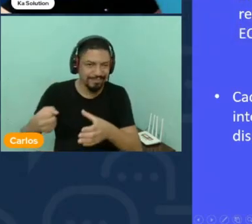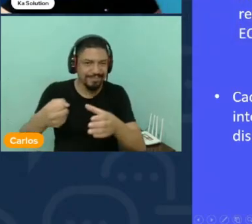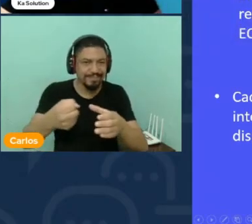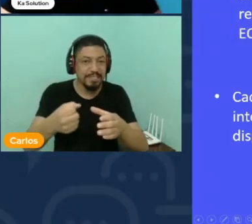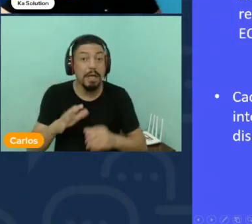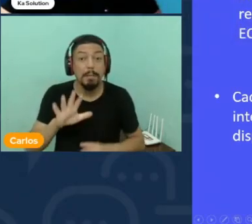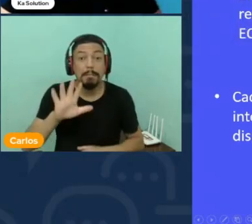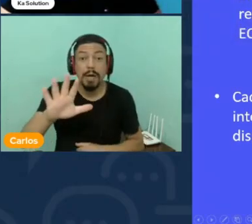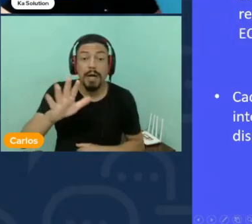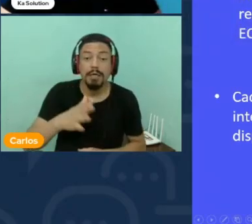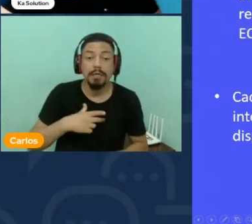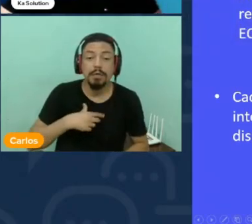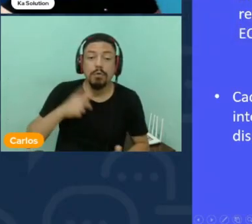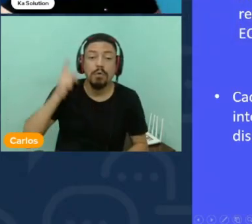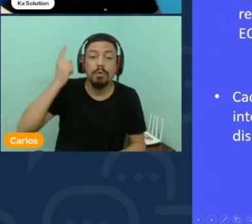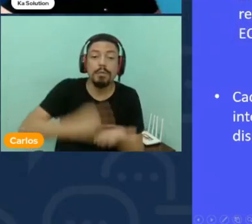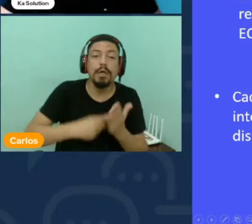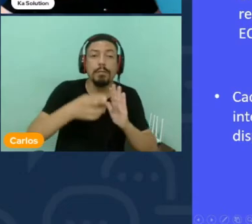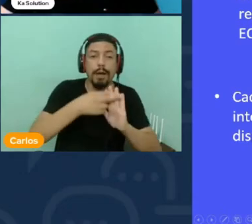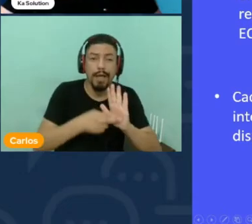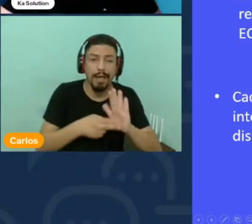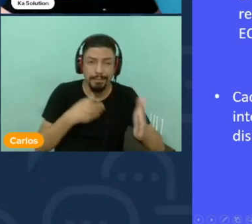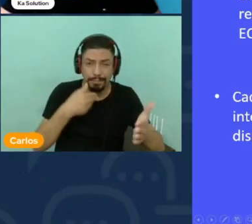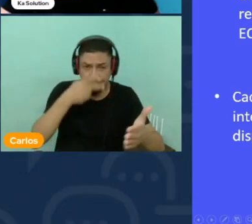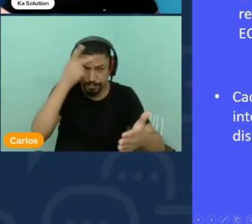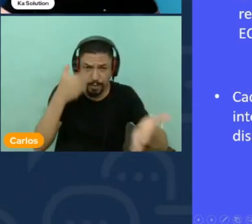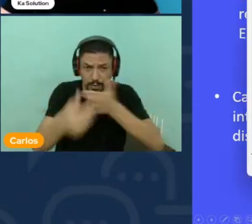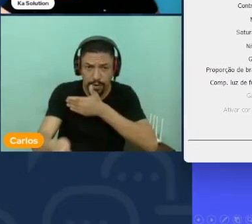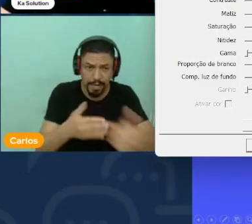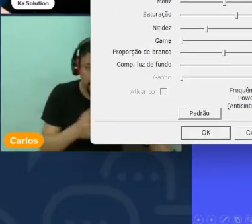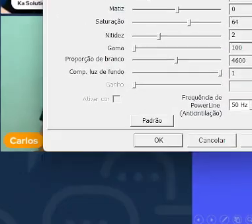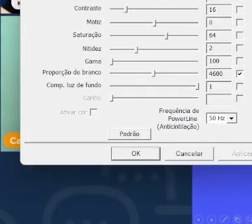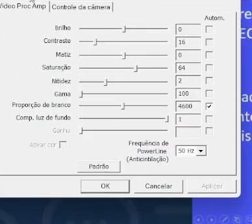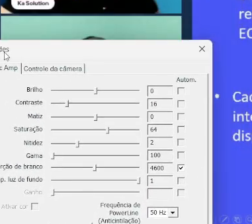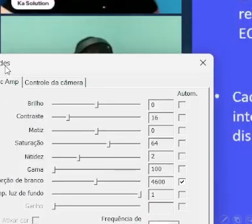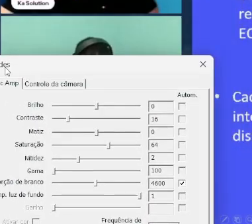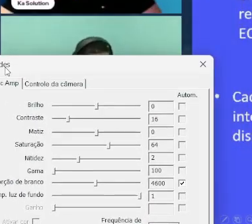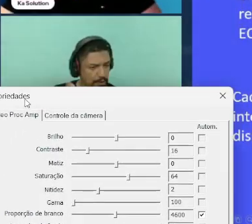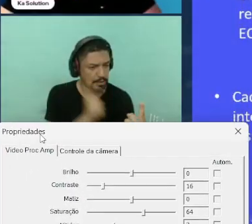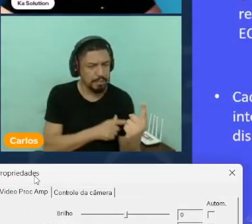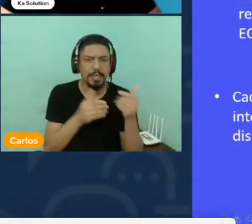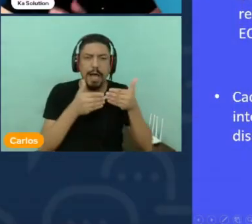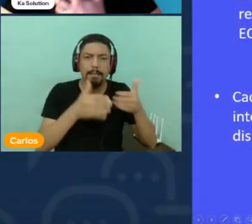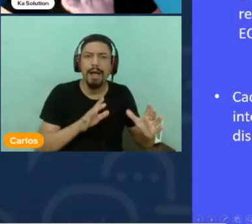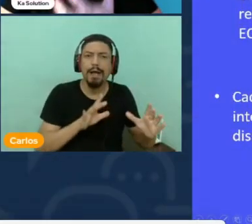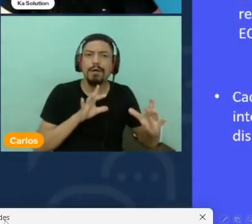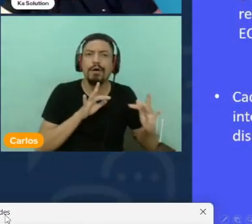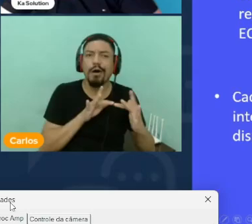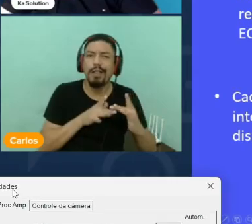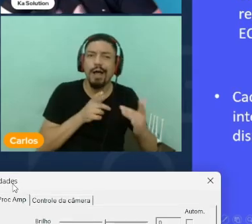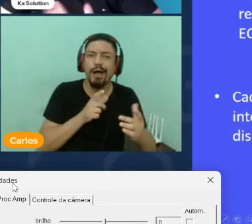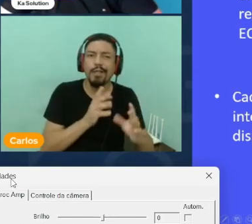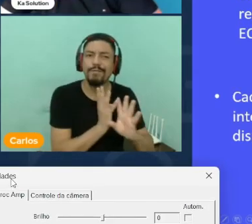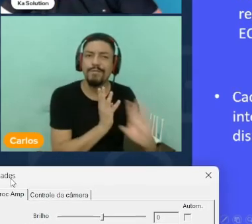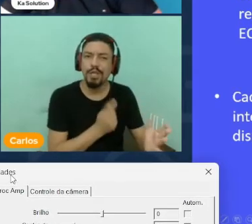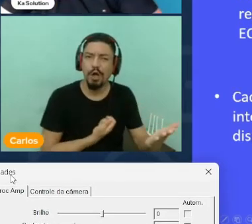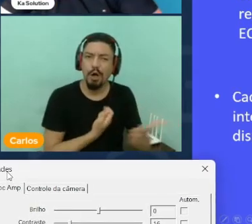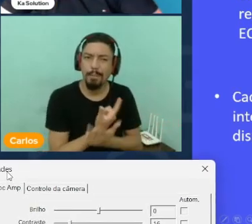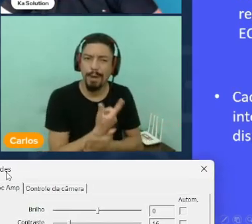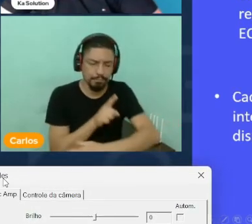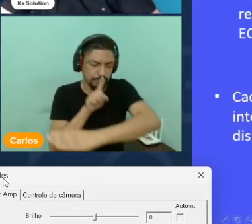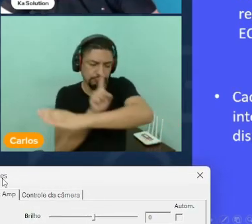qualquer cliente que chega na minha cafeteria pode acessar o caixa para fazer a compra ali do seu